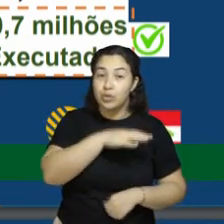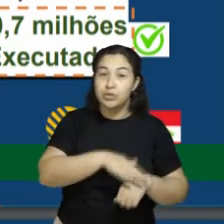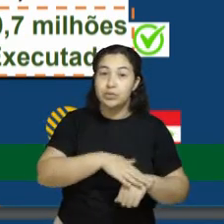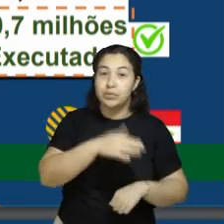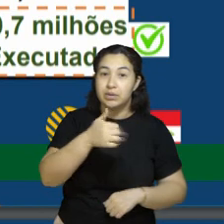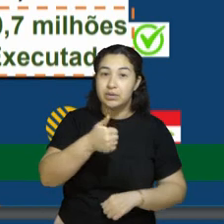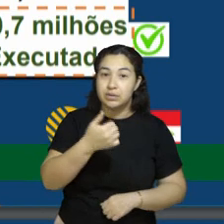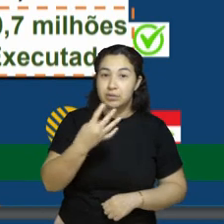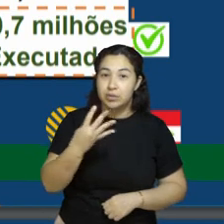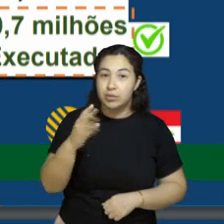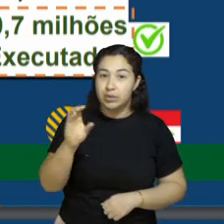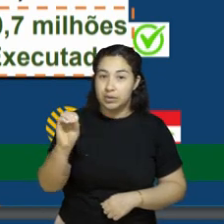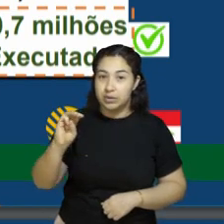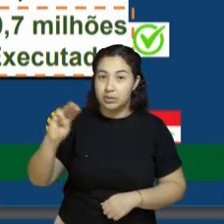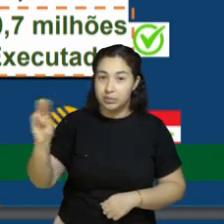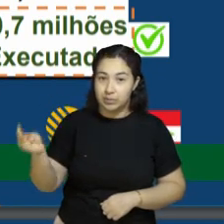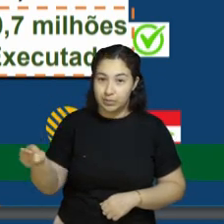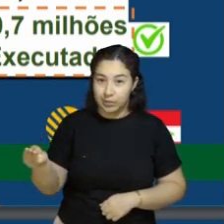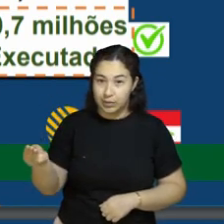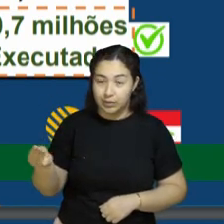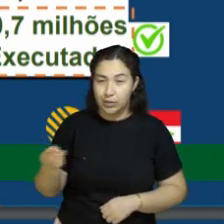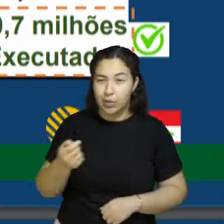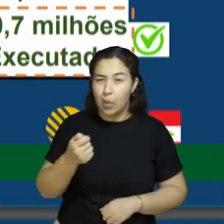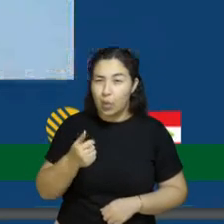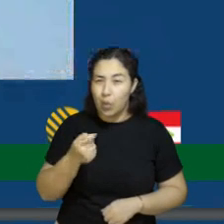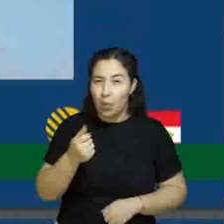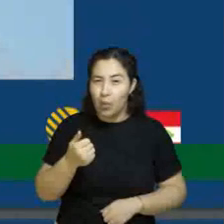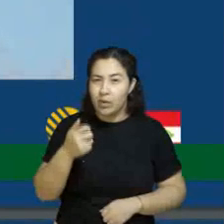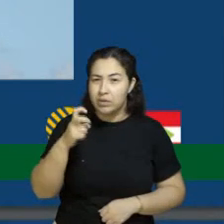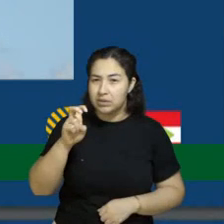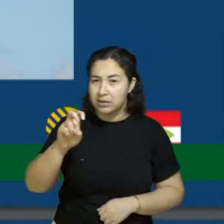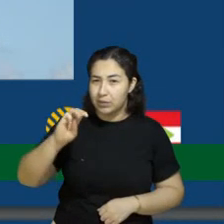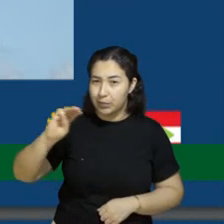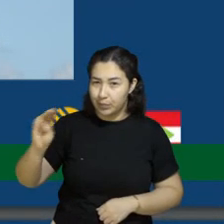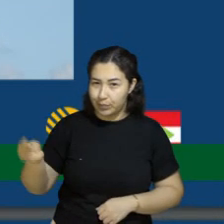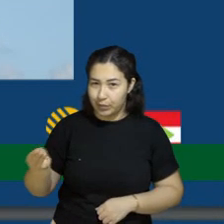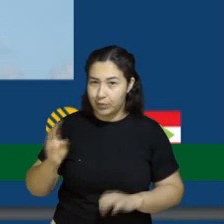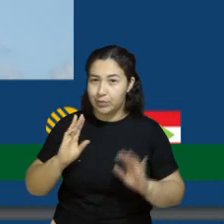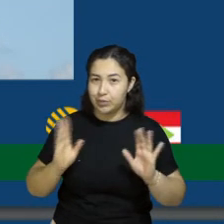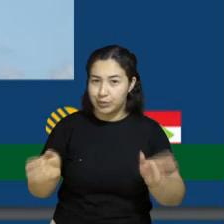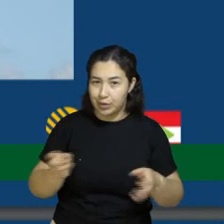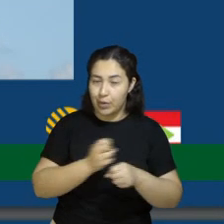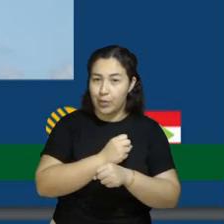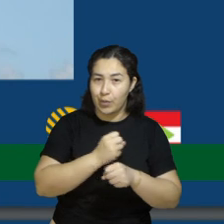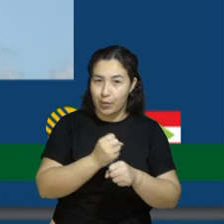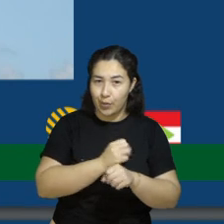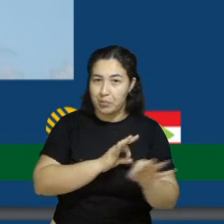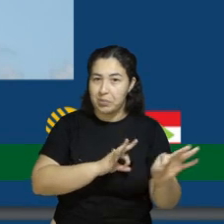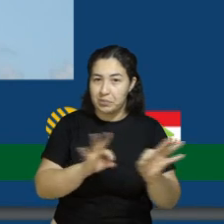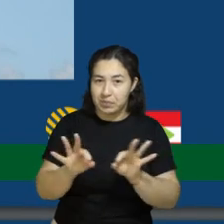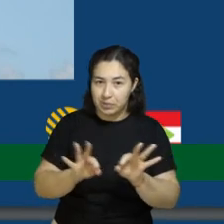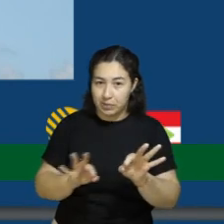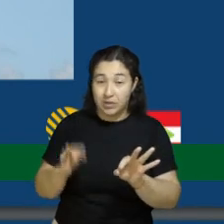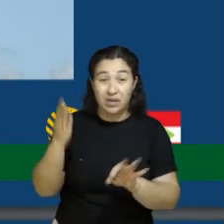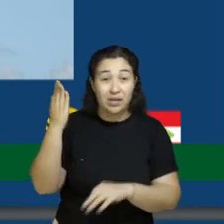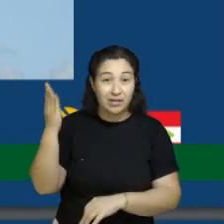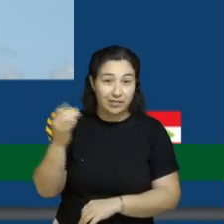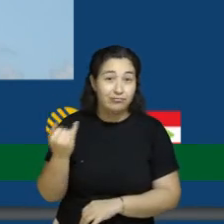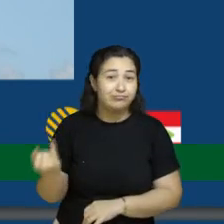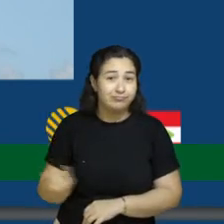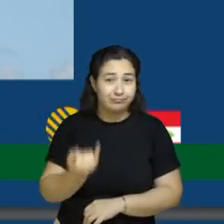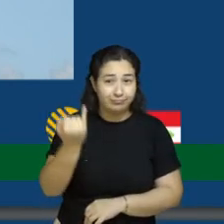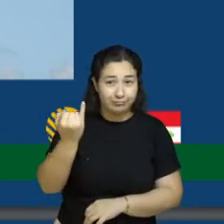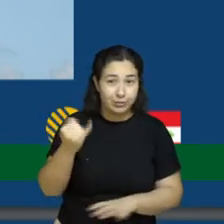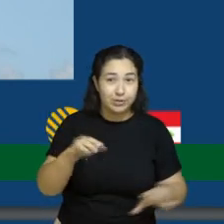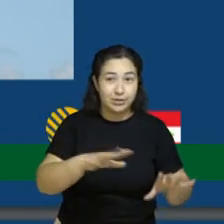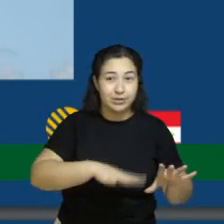já executamos bem próximo de 105 milhões já executados. Uma obra importante, né, é uma obra na região